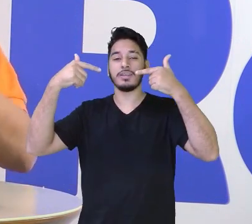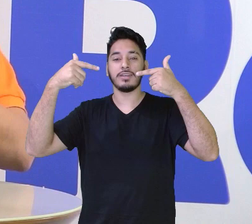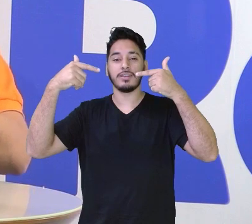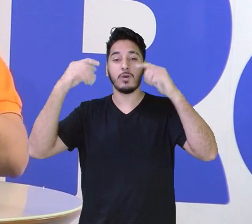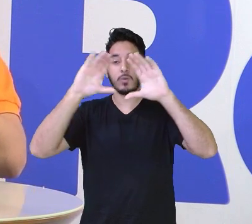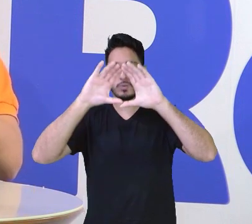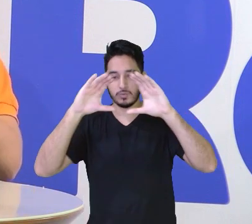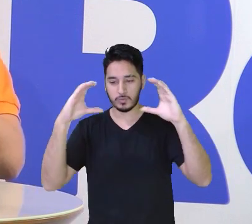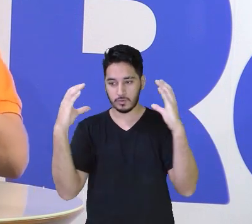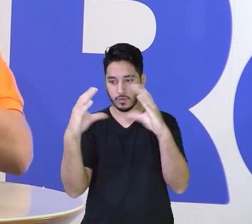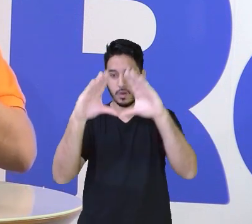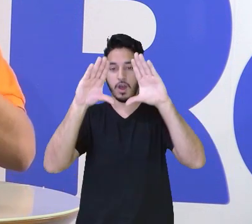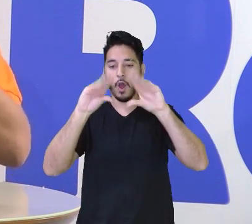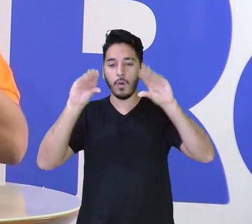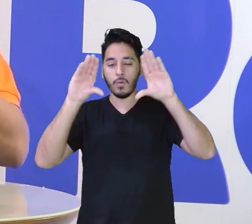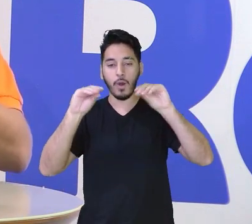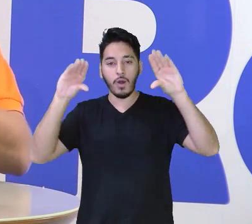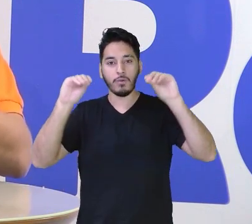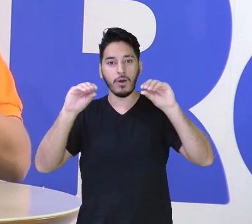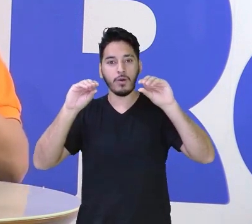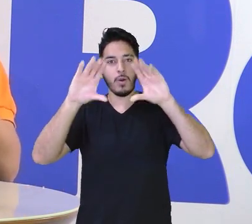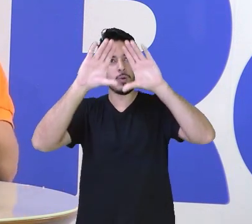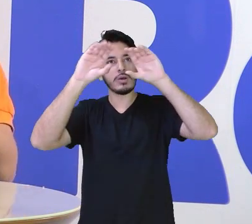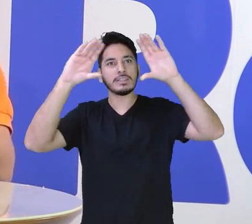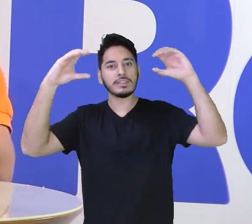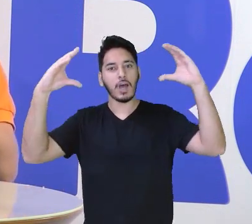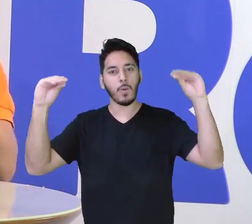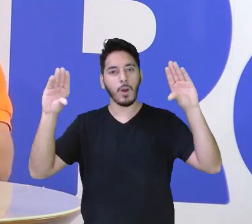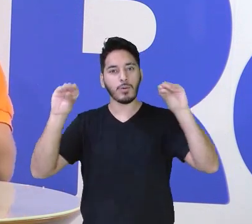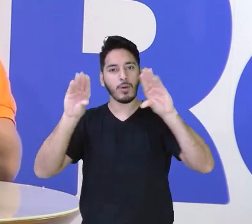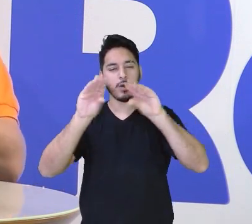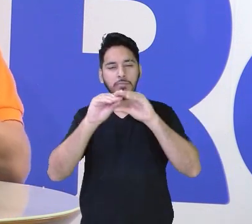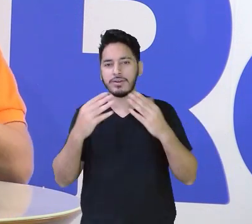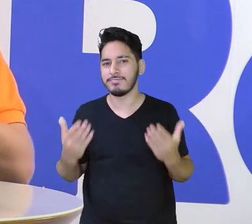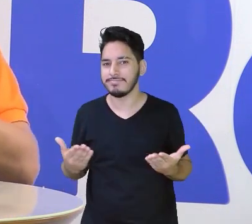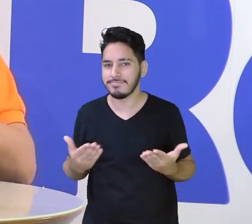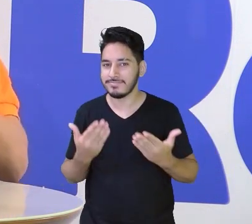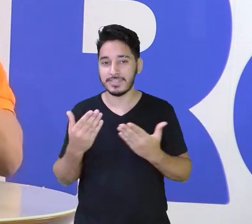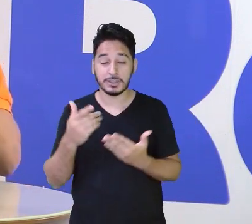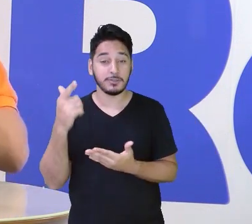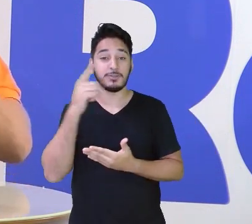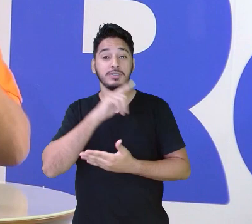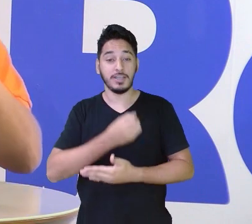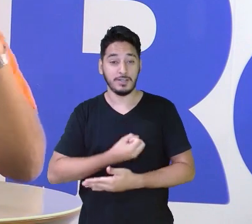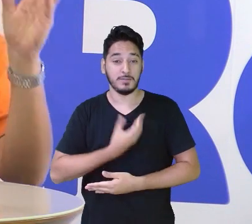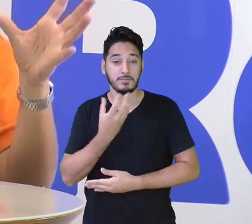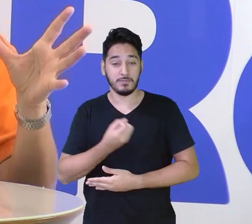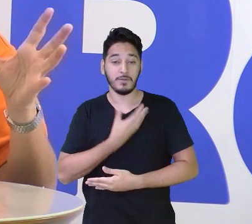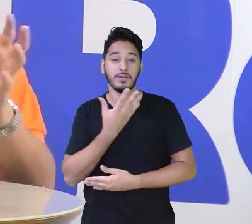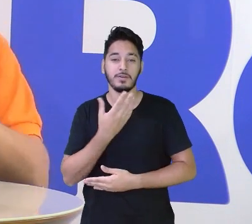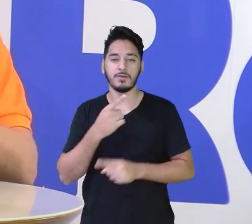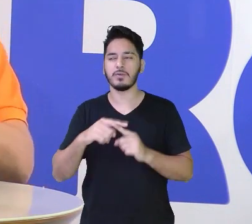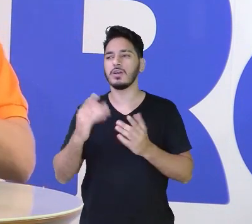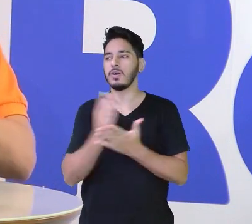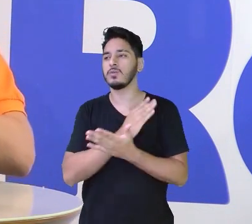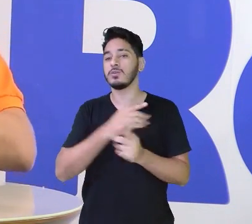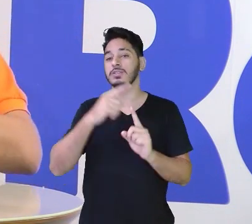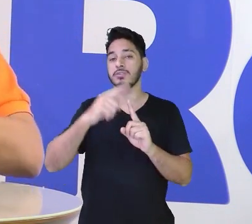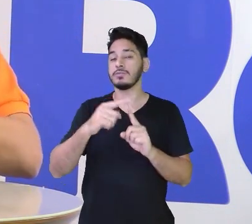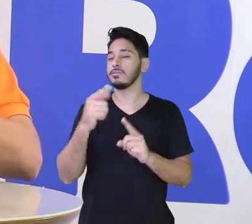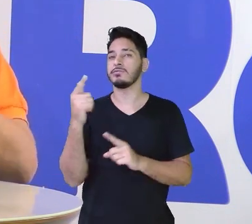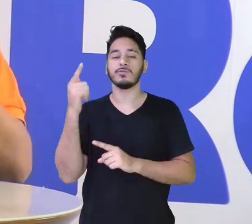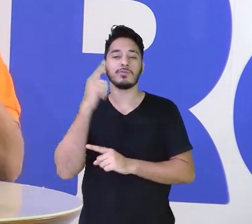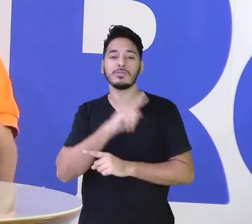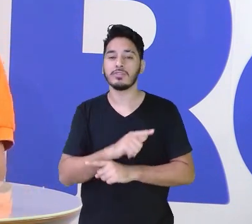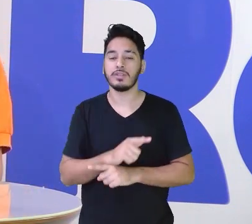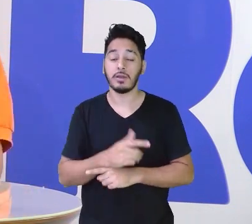falando, está alegre. Tudo isso a gente consegue num poema, coisa que alguns tipos textuais a gente não pode